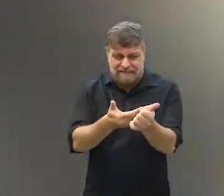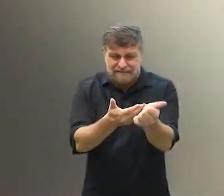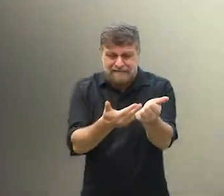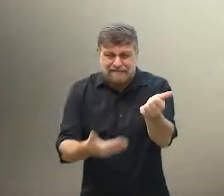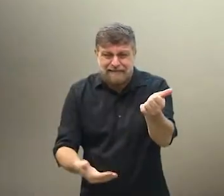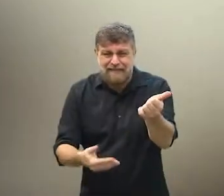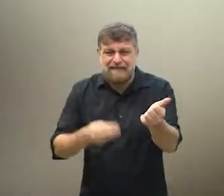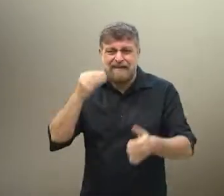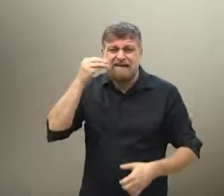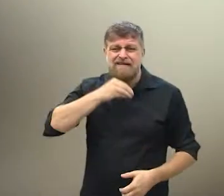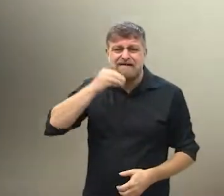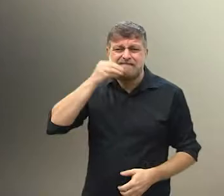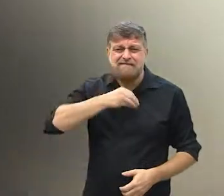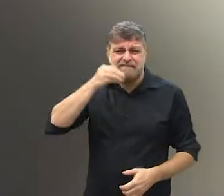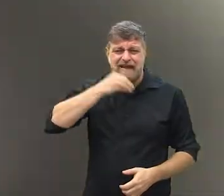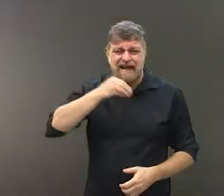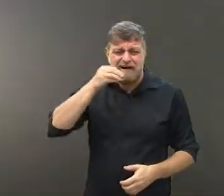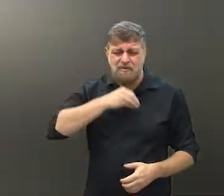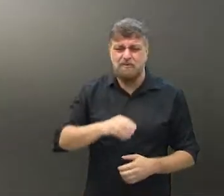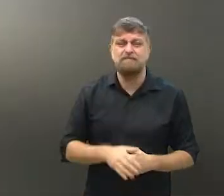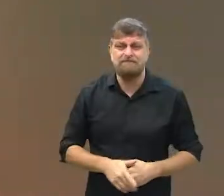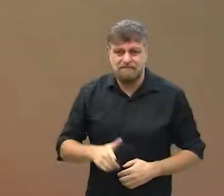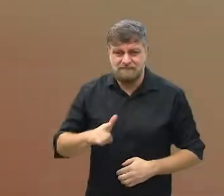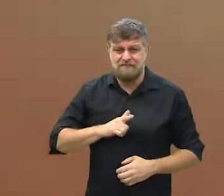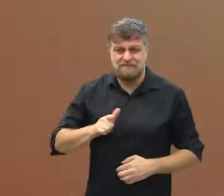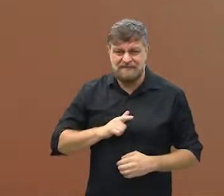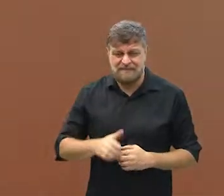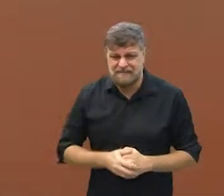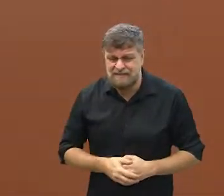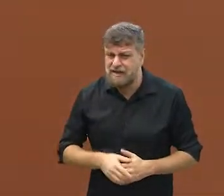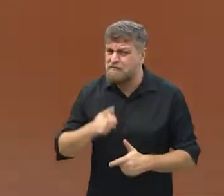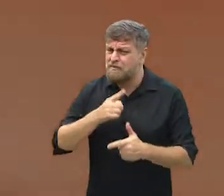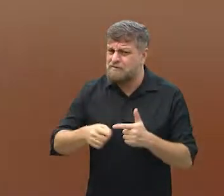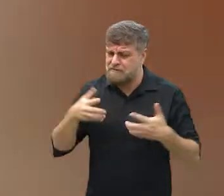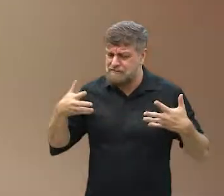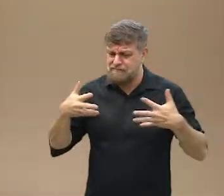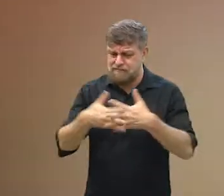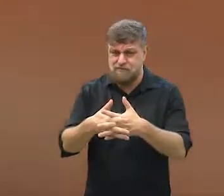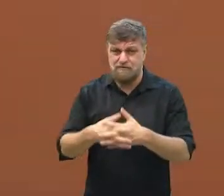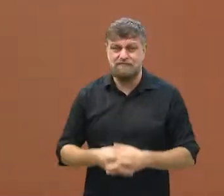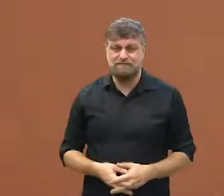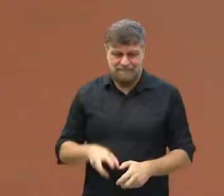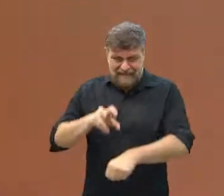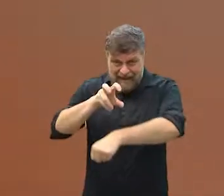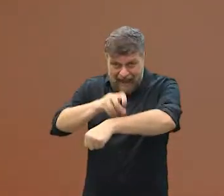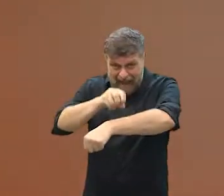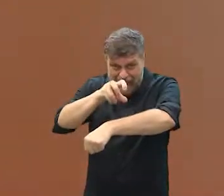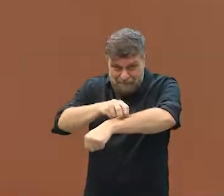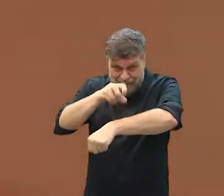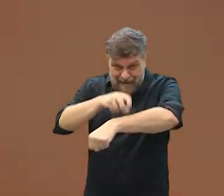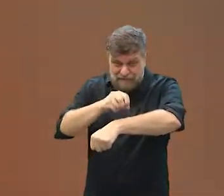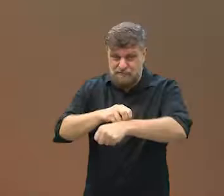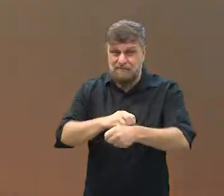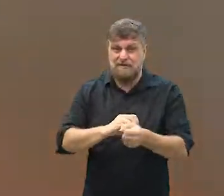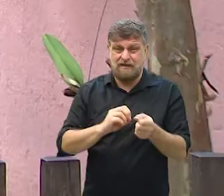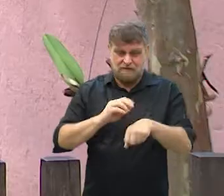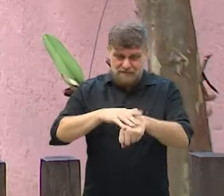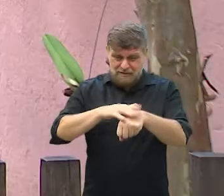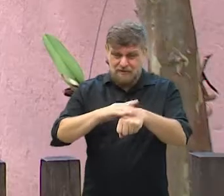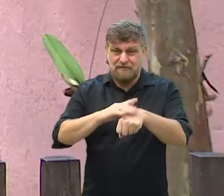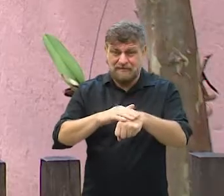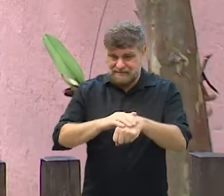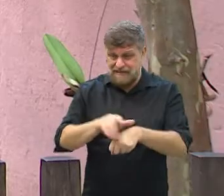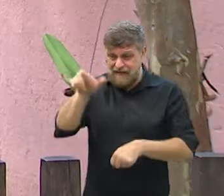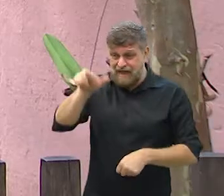sem sangue no organismo é completamente anêmicos as estava super complicada a doença do carrapato é uma doença que mata a lei